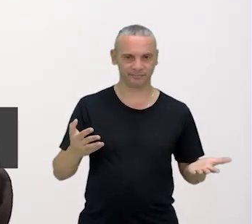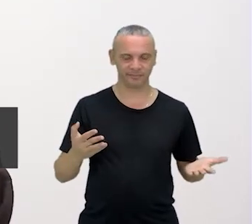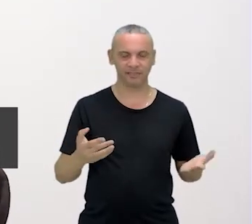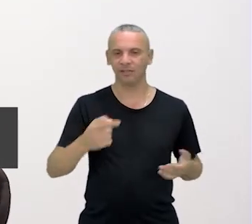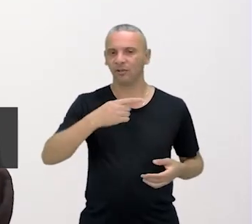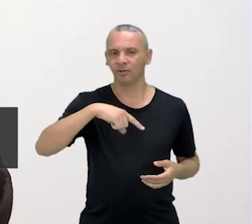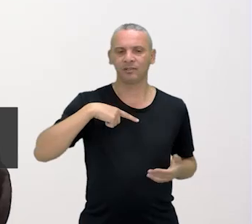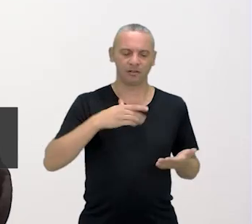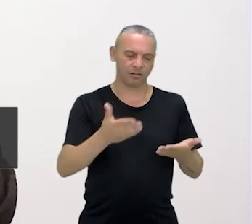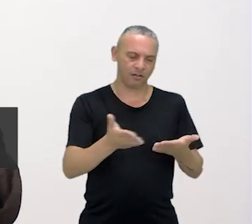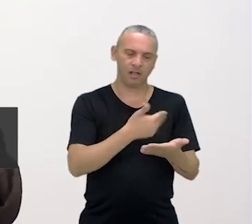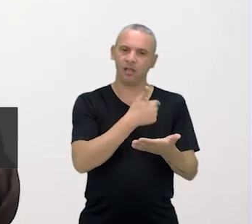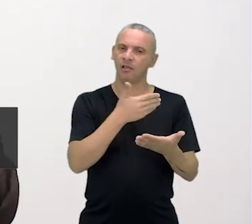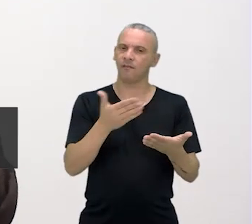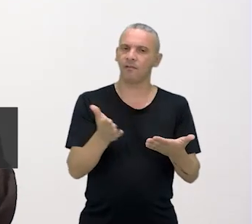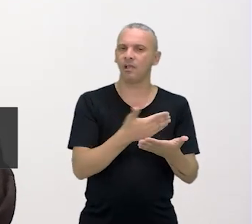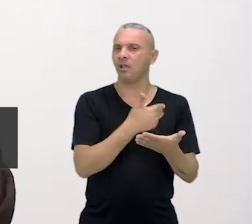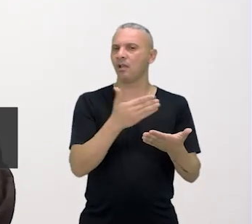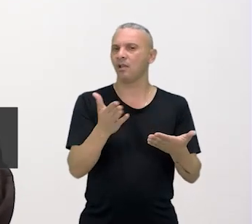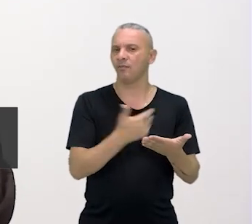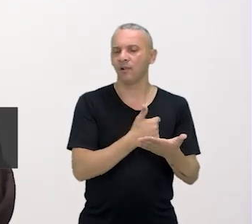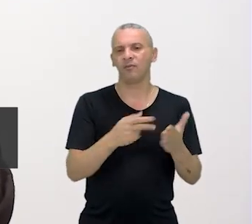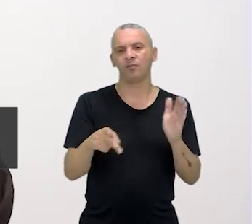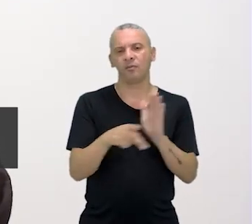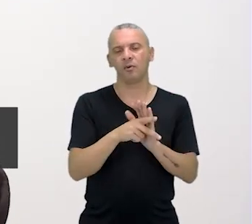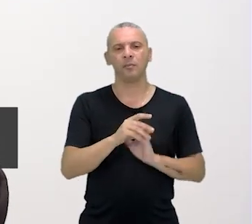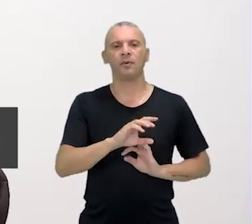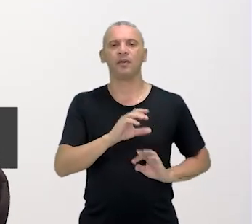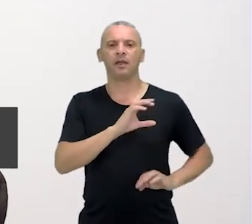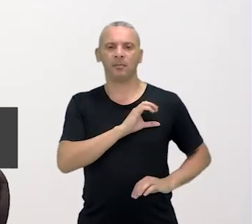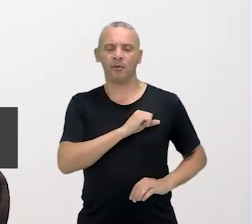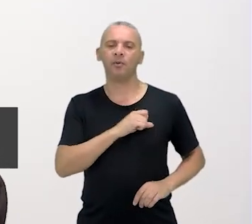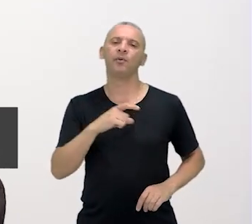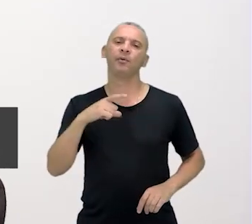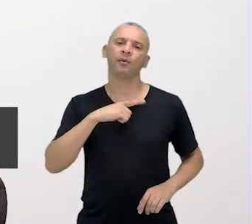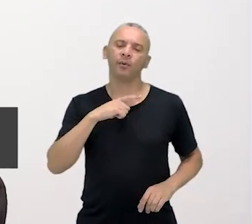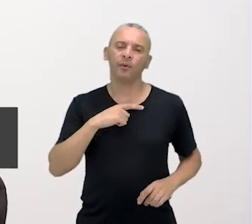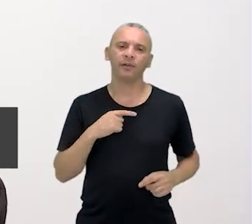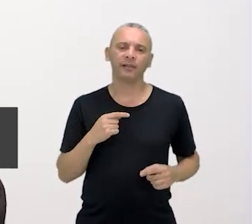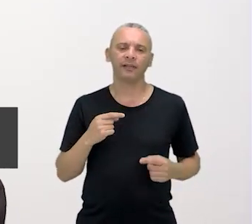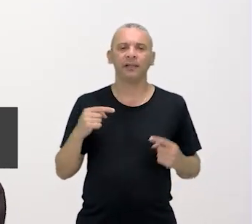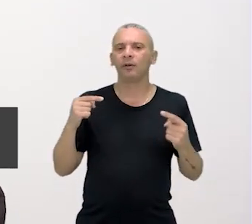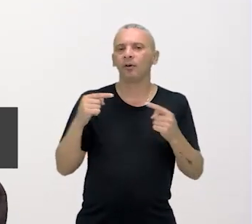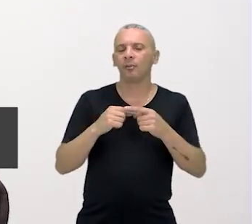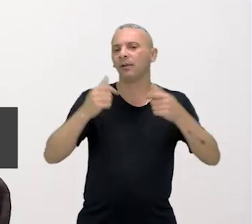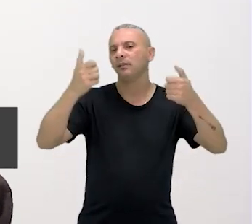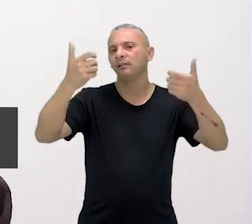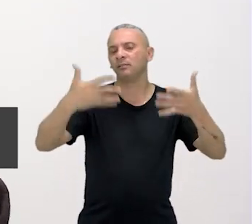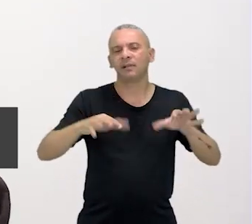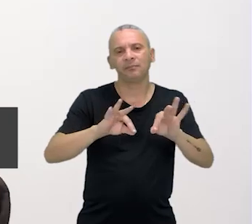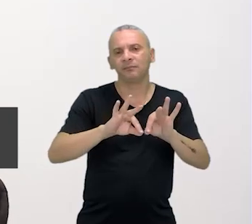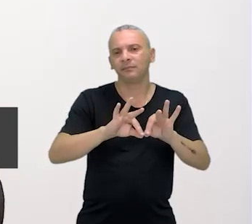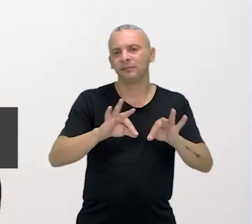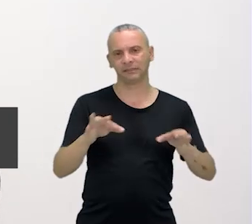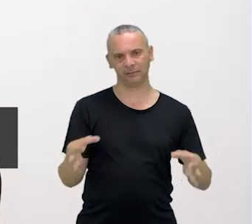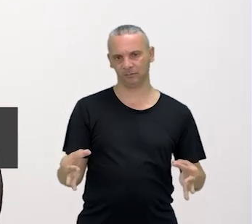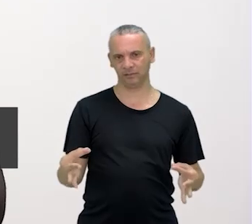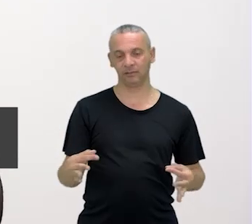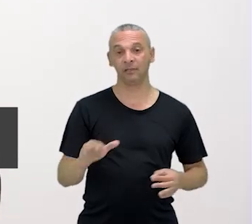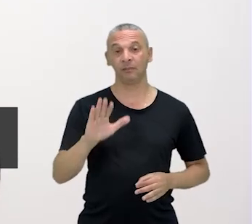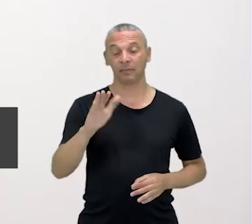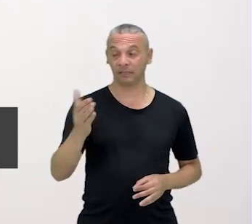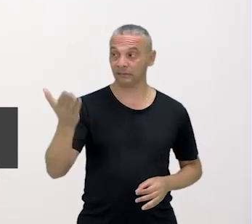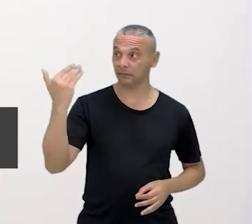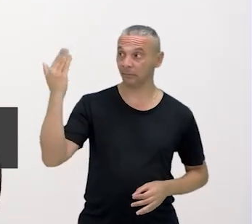mais livros que falam de amor ou de romances, né? Que acabam que por salientar de uma forma mais simples as coisas. Mas, à